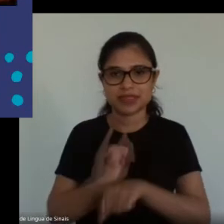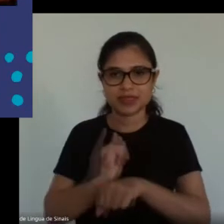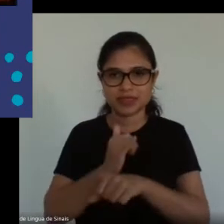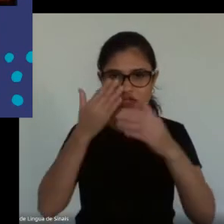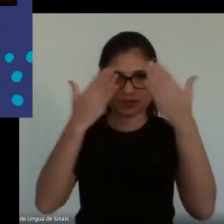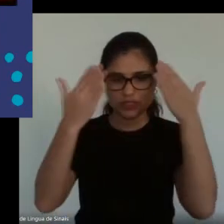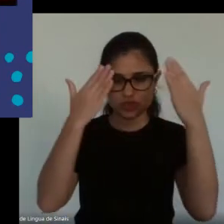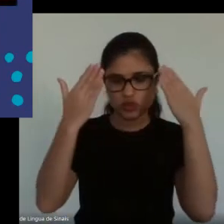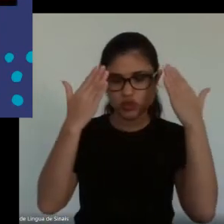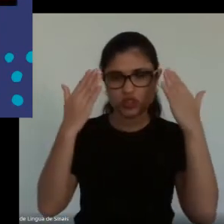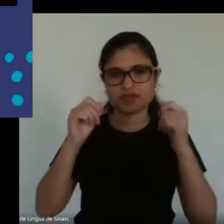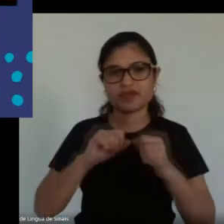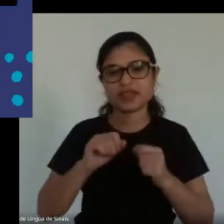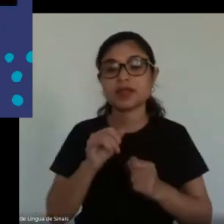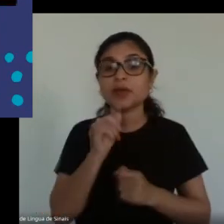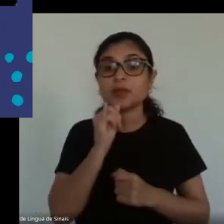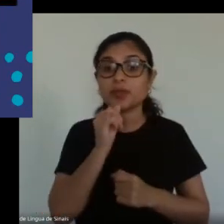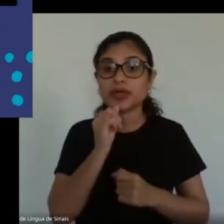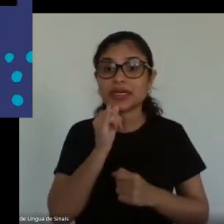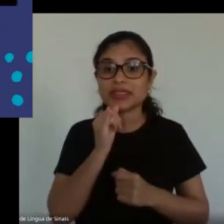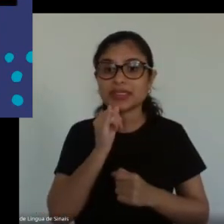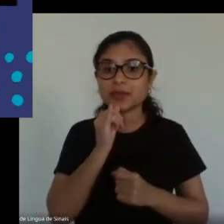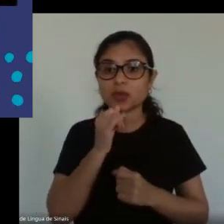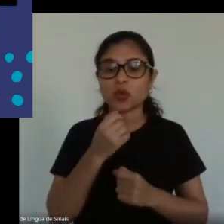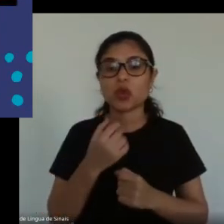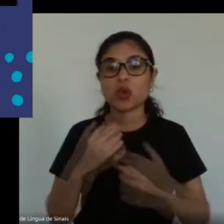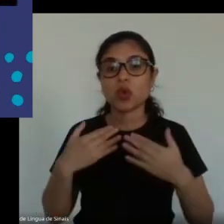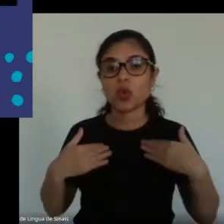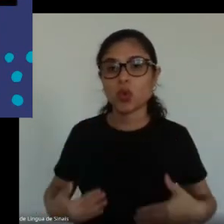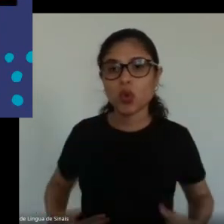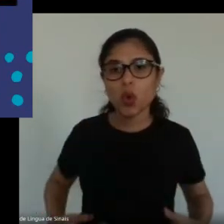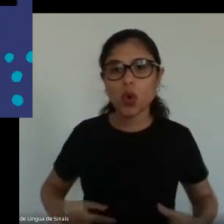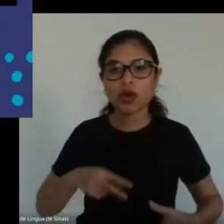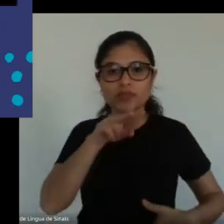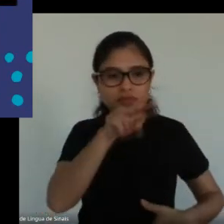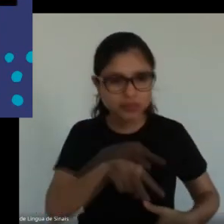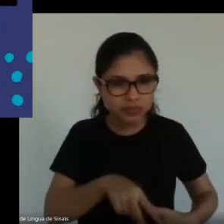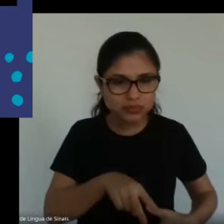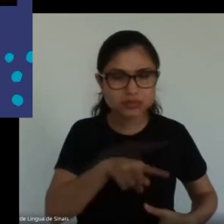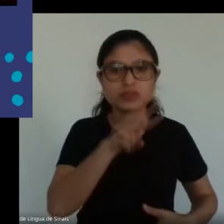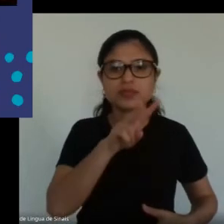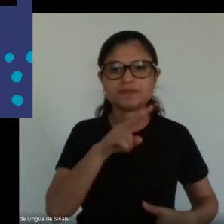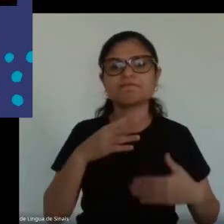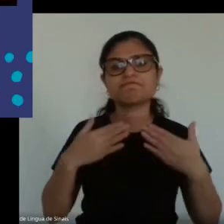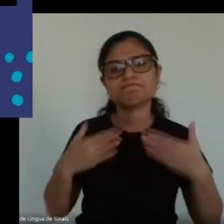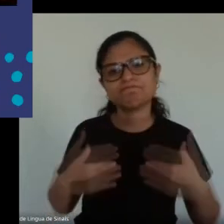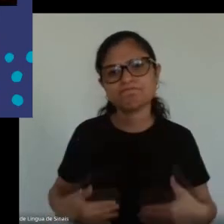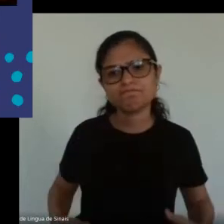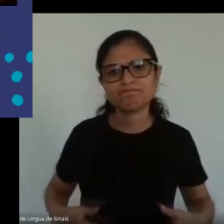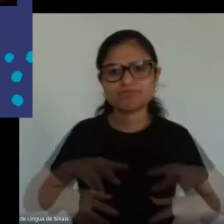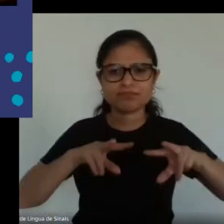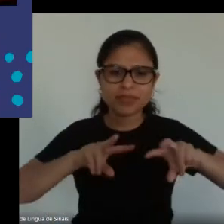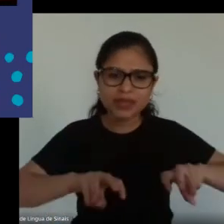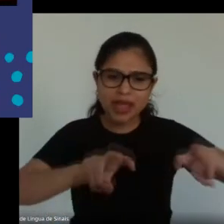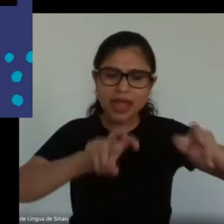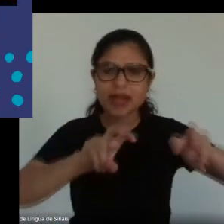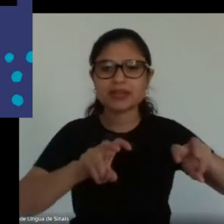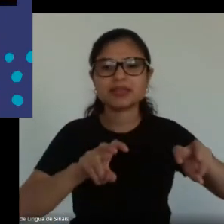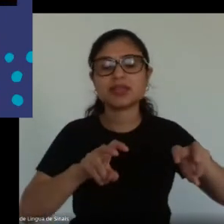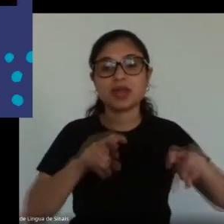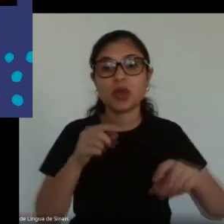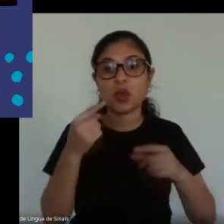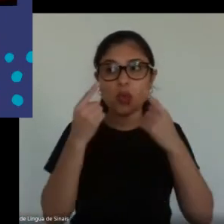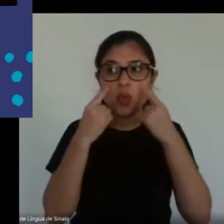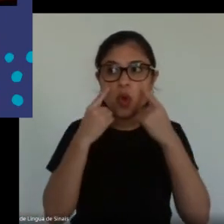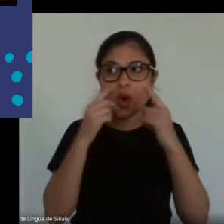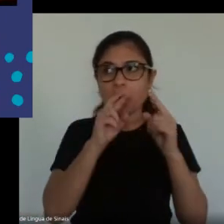desenvolveu, como a questão da leitura do corpo, uma leitura da pessoa mais claro, de você ver o movimento que ela